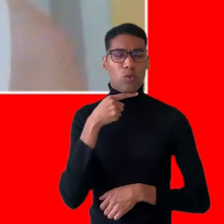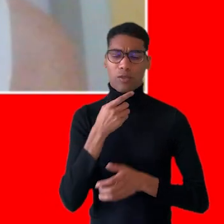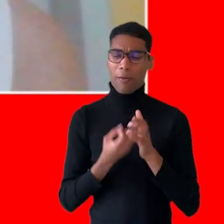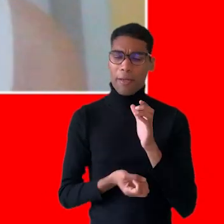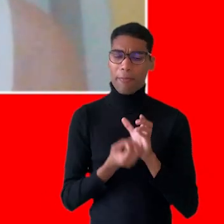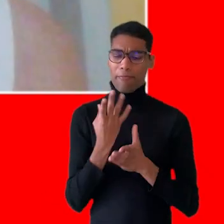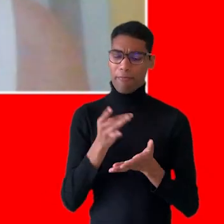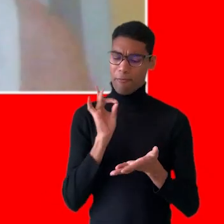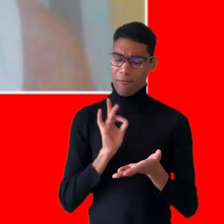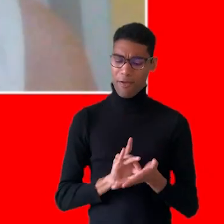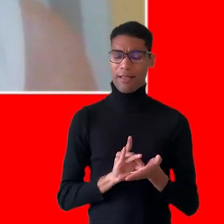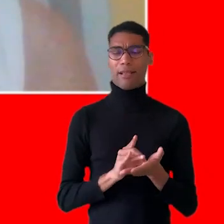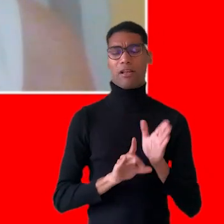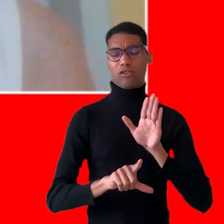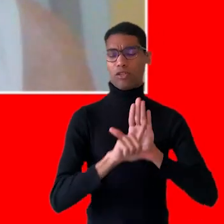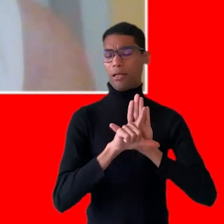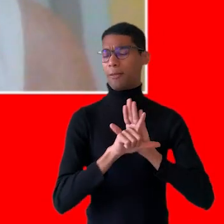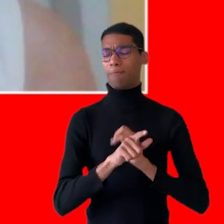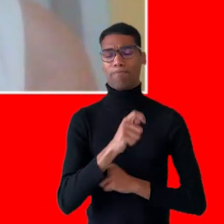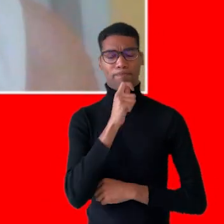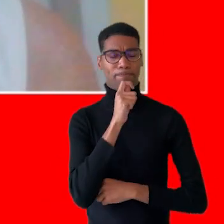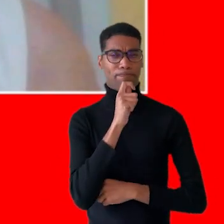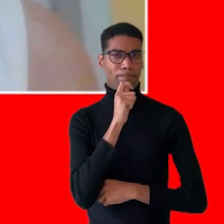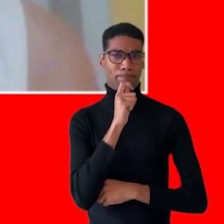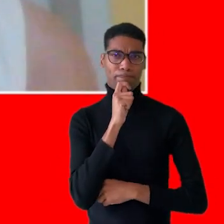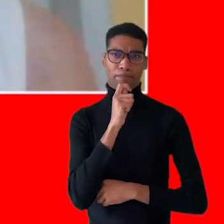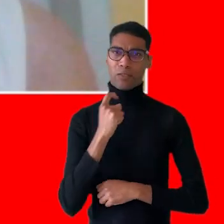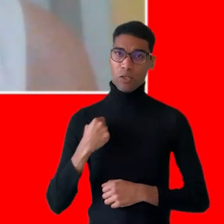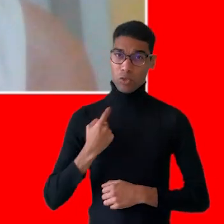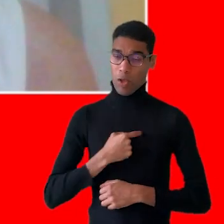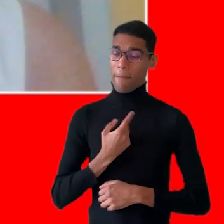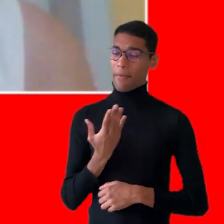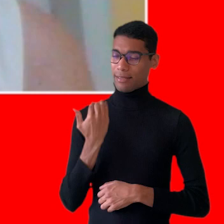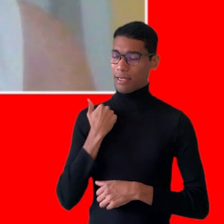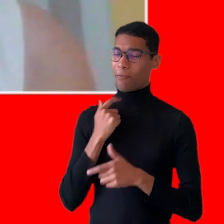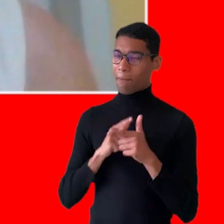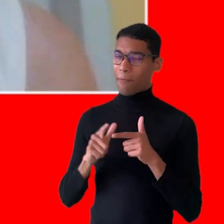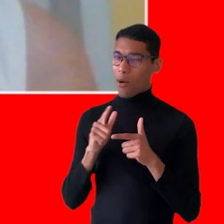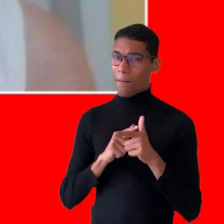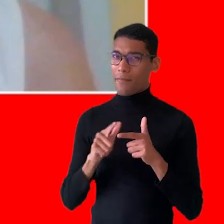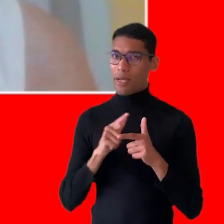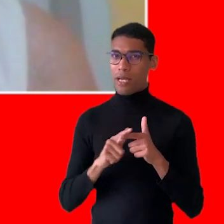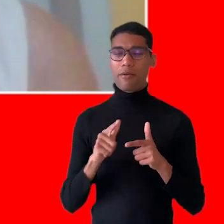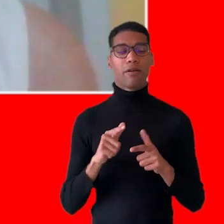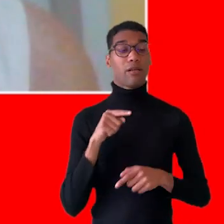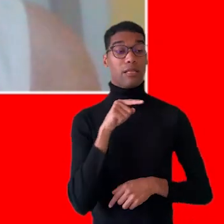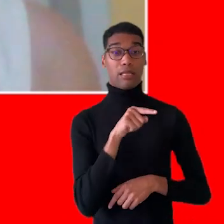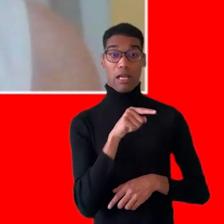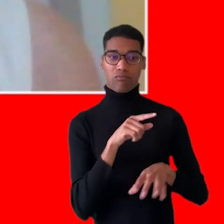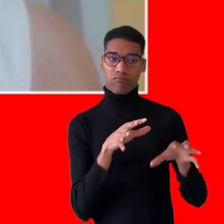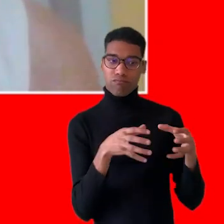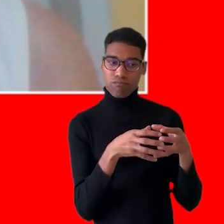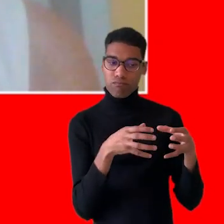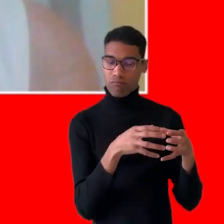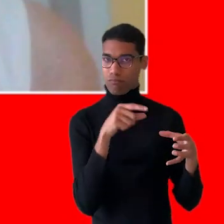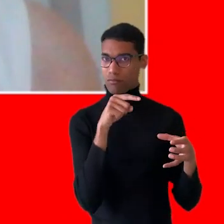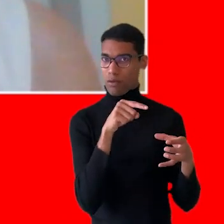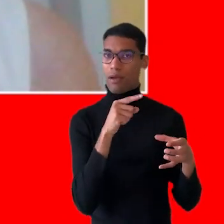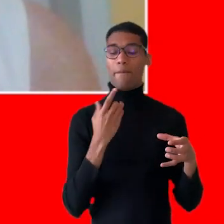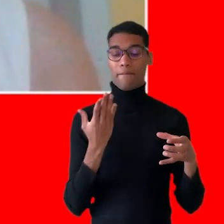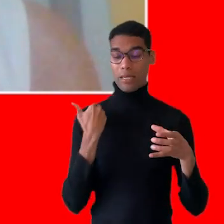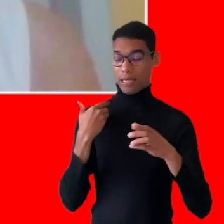realmente implantá-la, né? A gente teve problemas, inclusive o Pongá